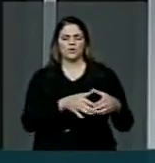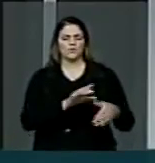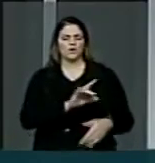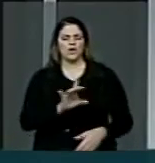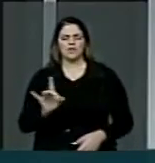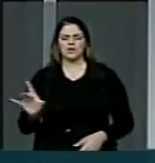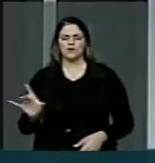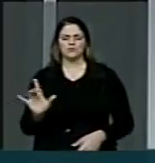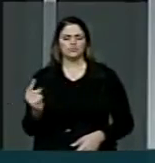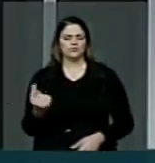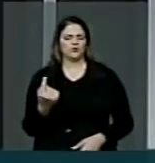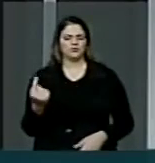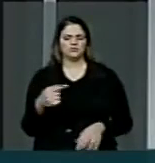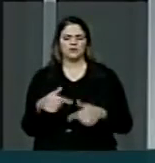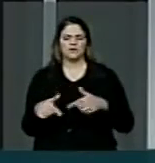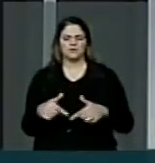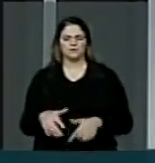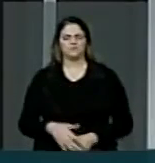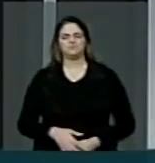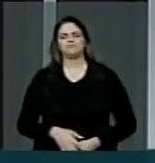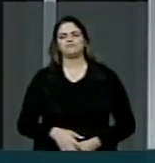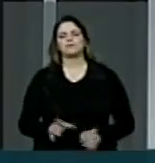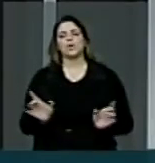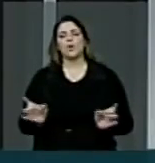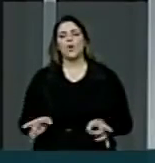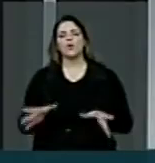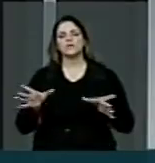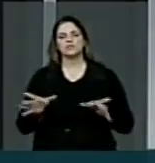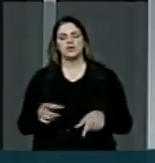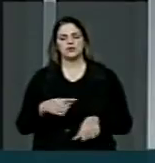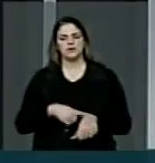Coincidência de mandatos. Deputada,